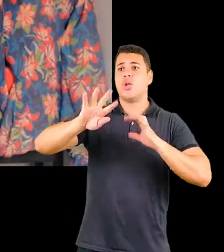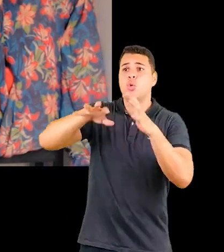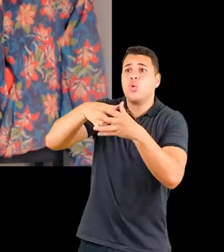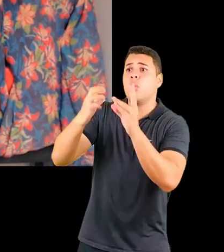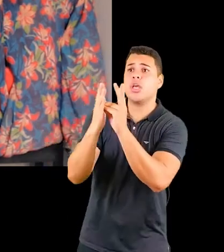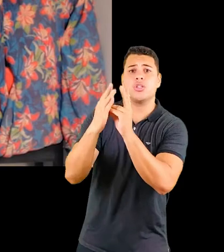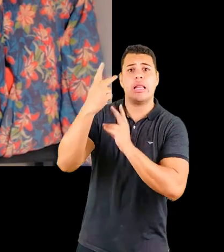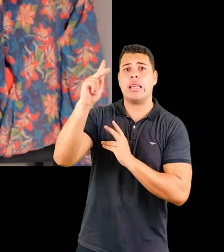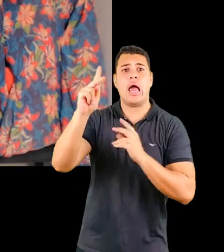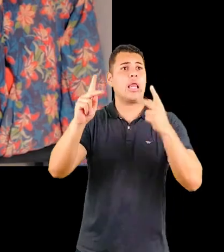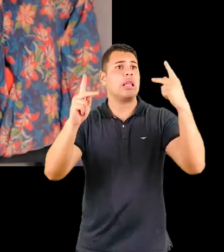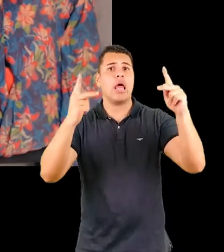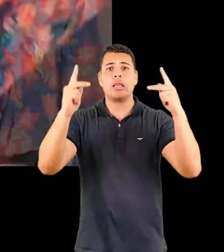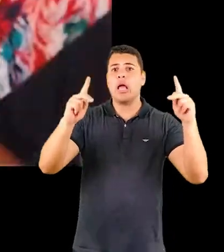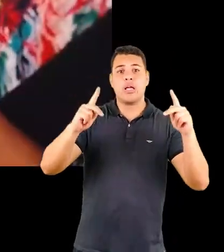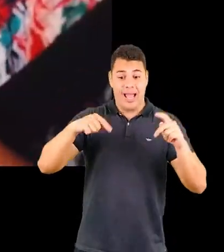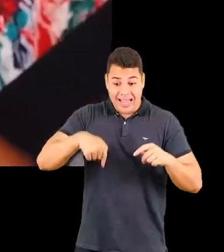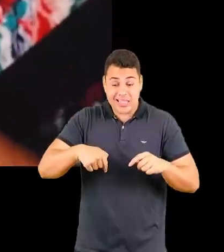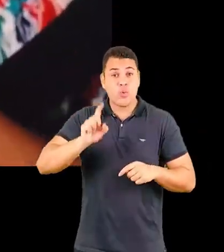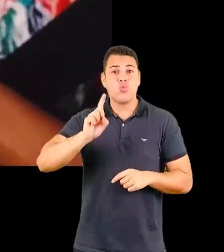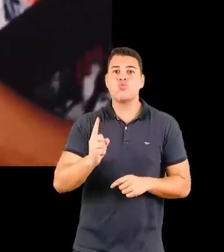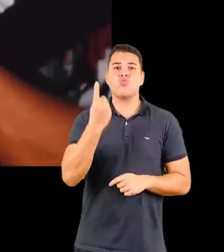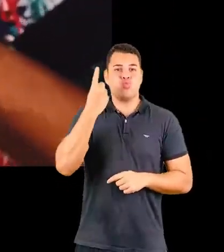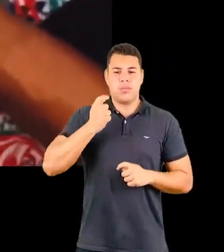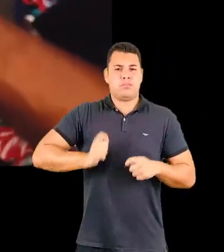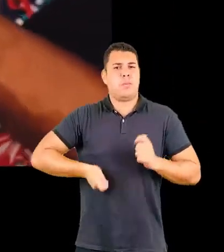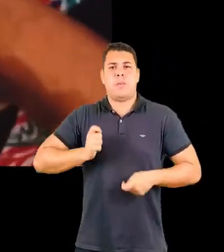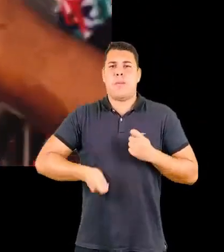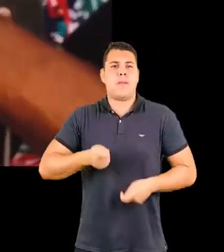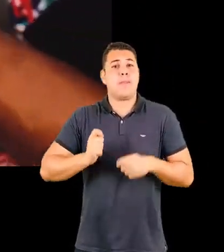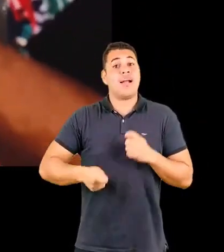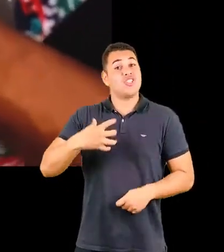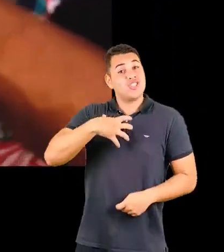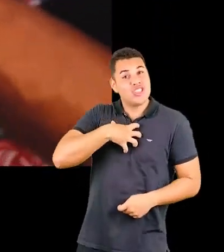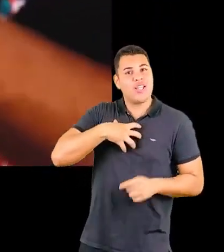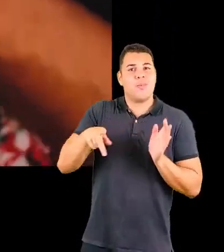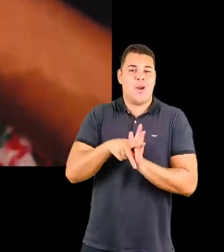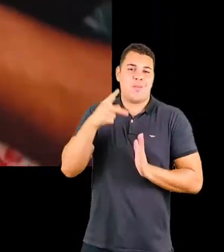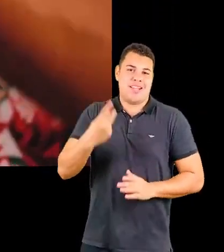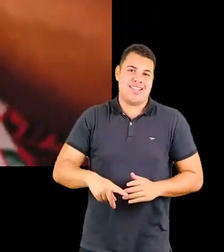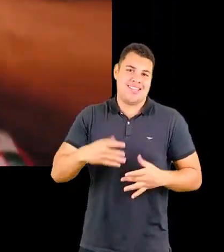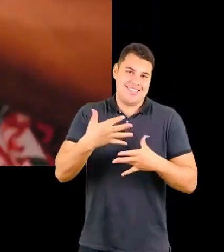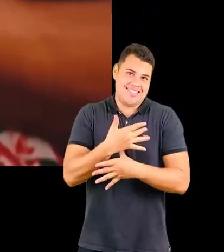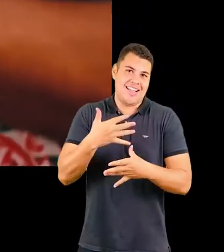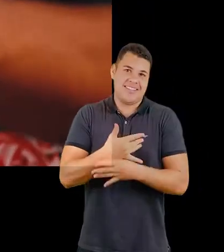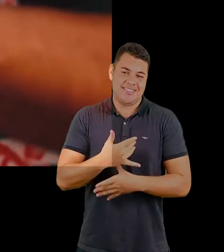'álio só tem essa batida aqui. Imagens de mãos pretas tocando um tambor.